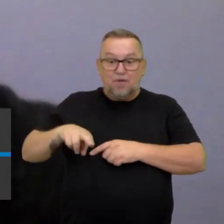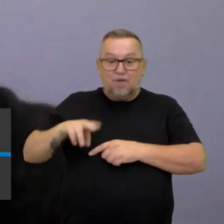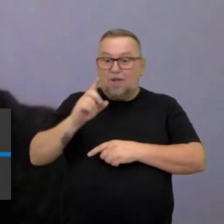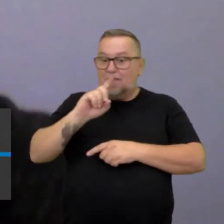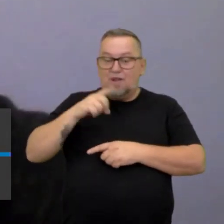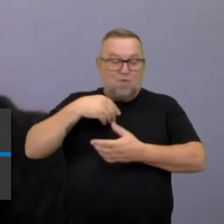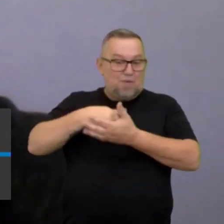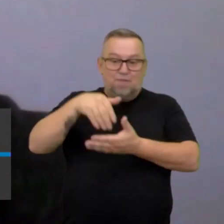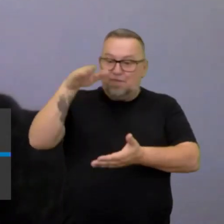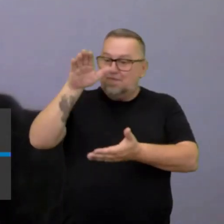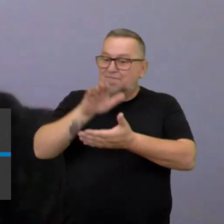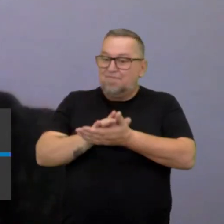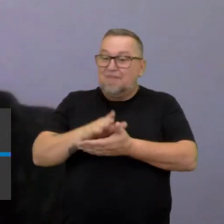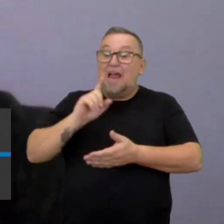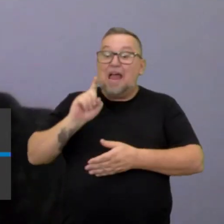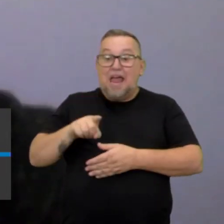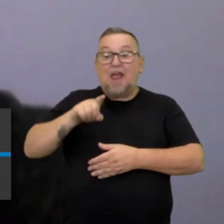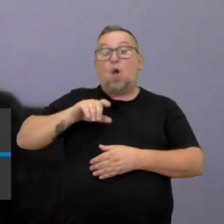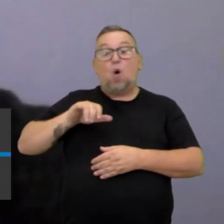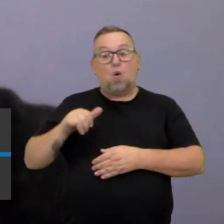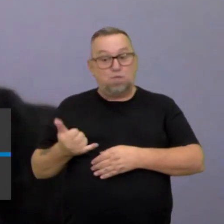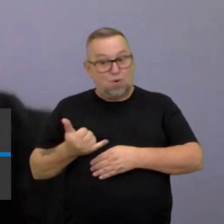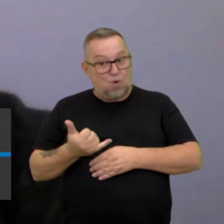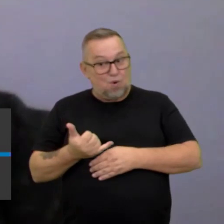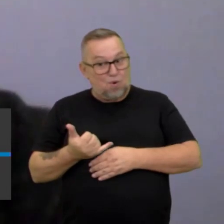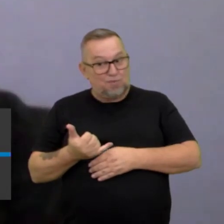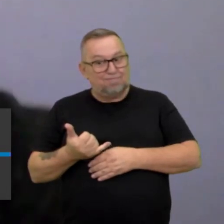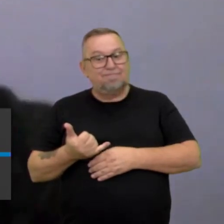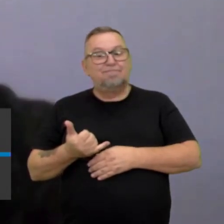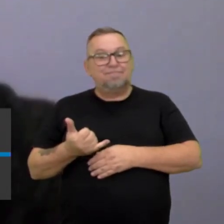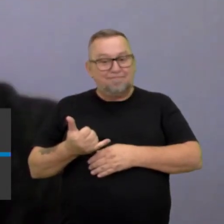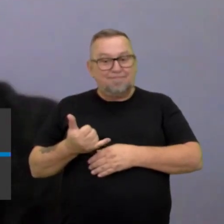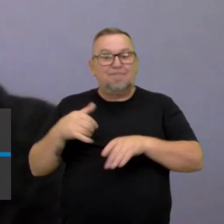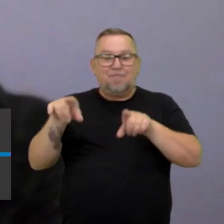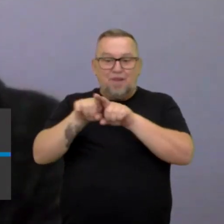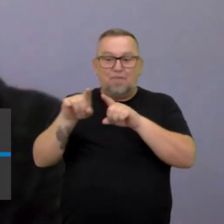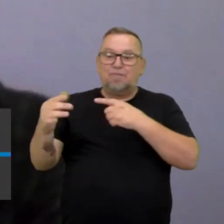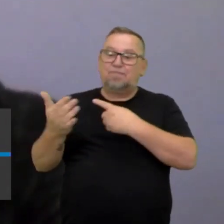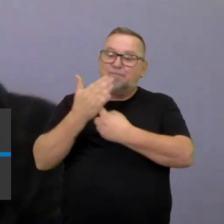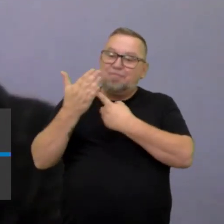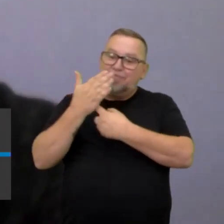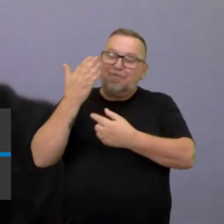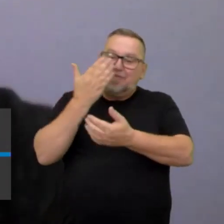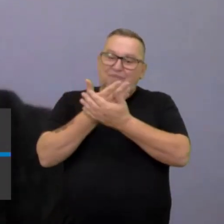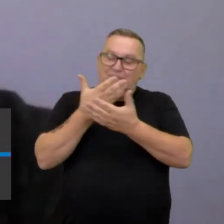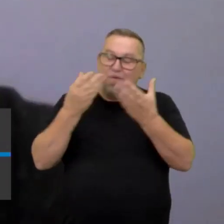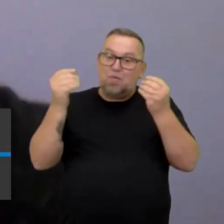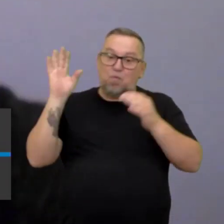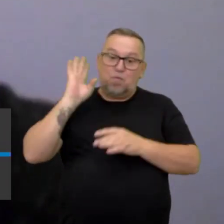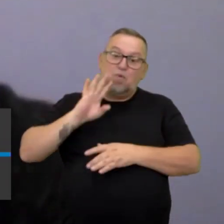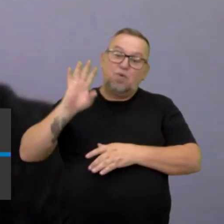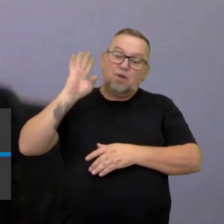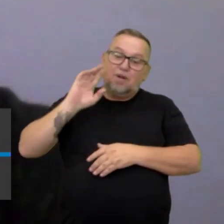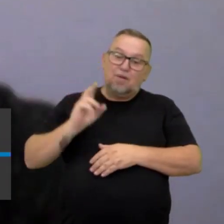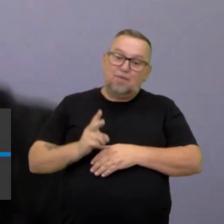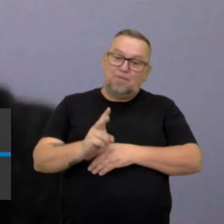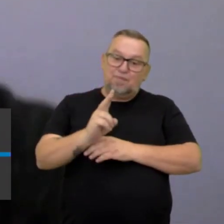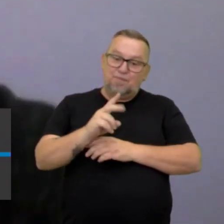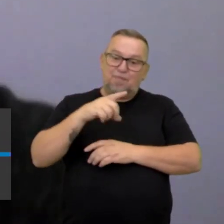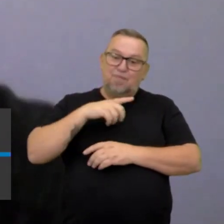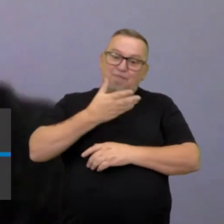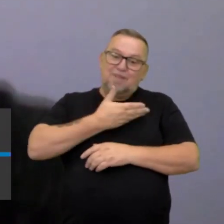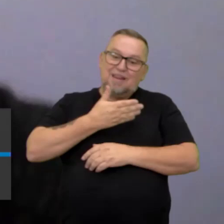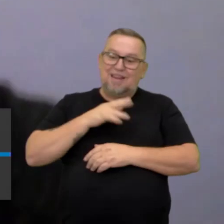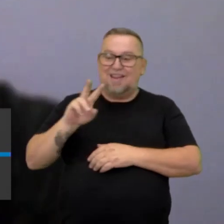é punição, recuperação é oportunidade. E para me auxiliar nessa aula aí, super bacana como sempre,